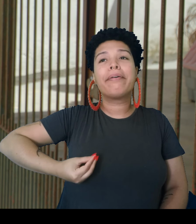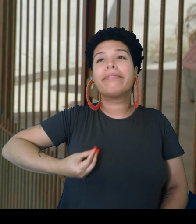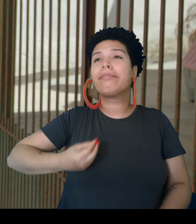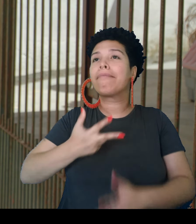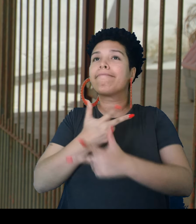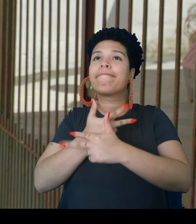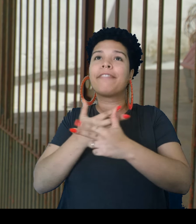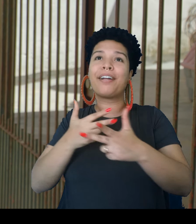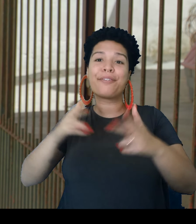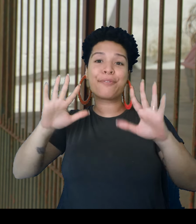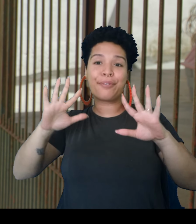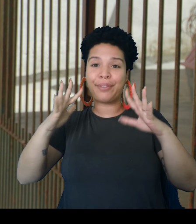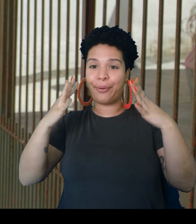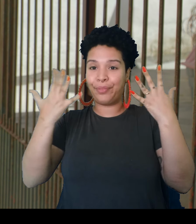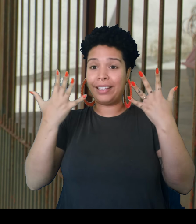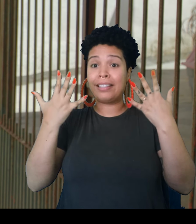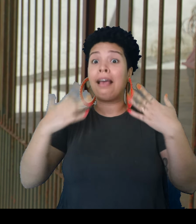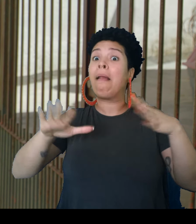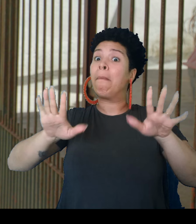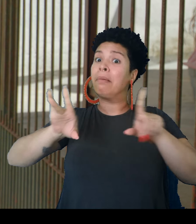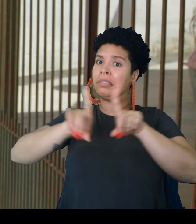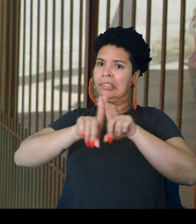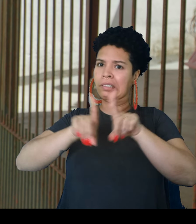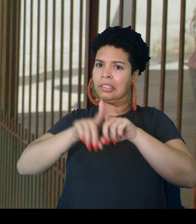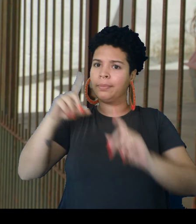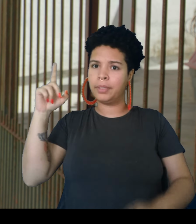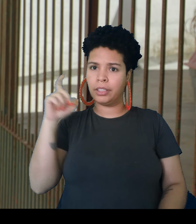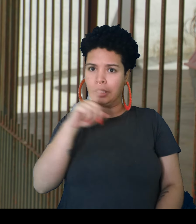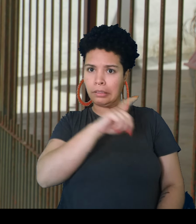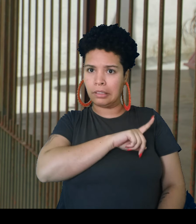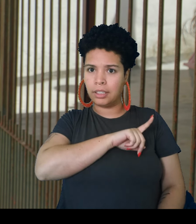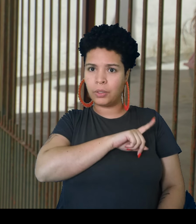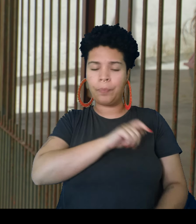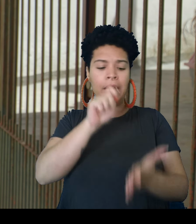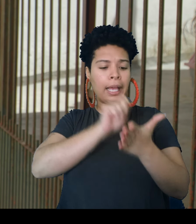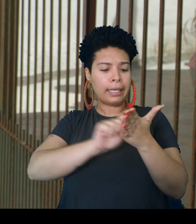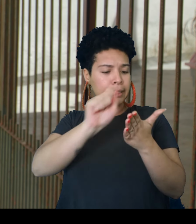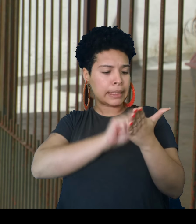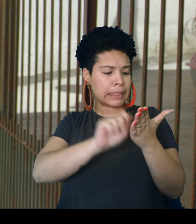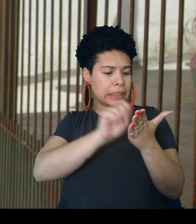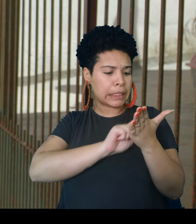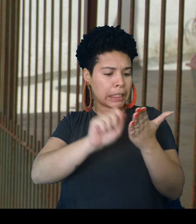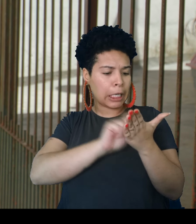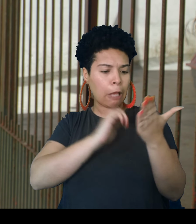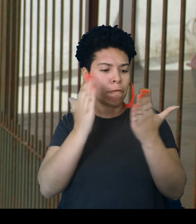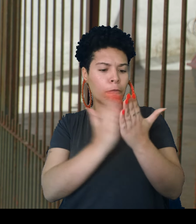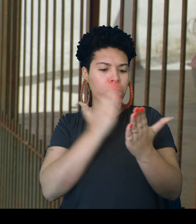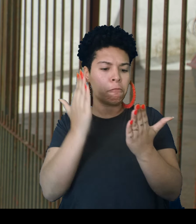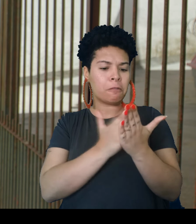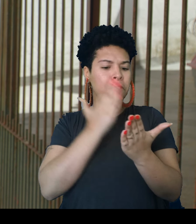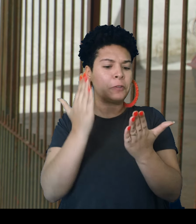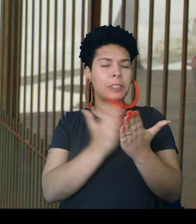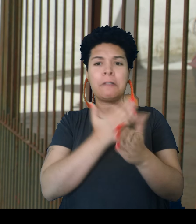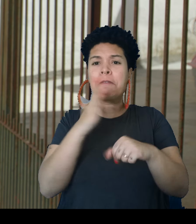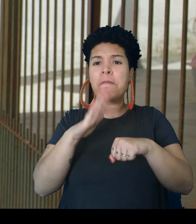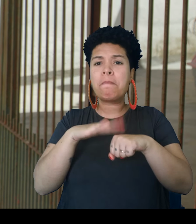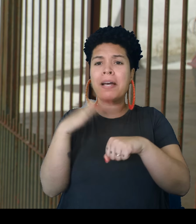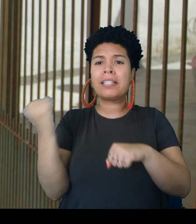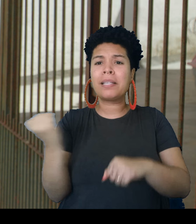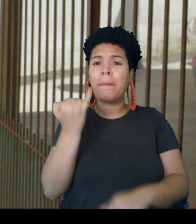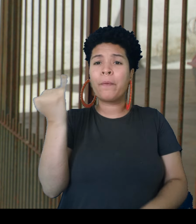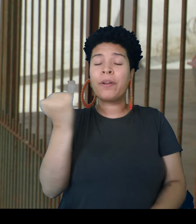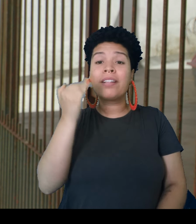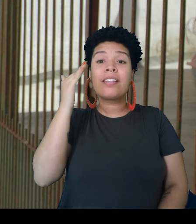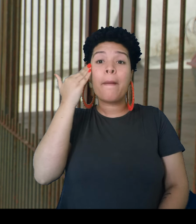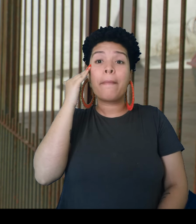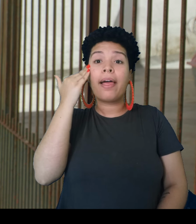de muitas polêmicas. Escreveu alguns dos livros mais importantes para se compreender a condição da mulher nas